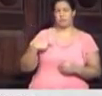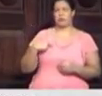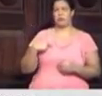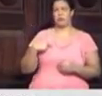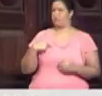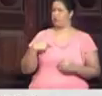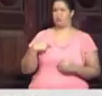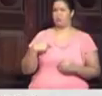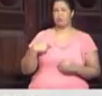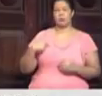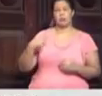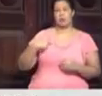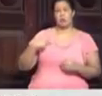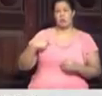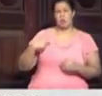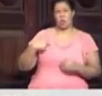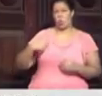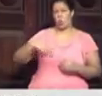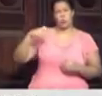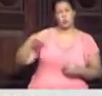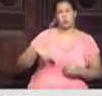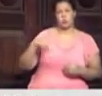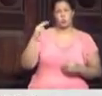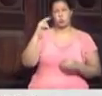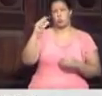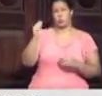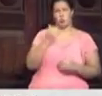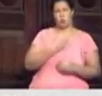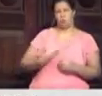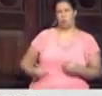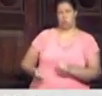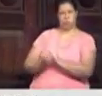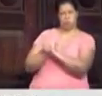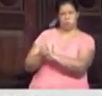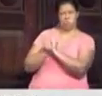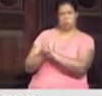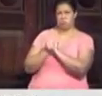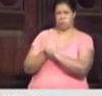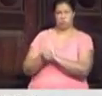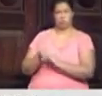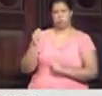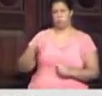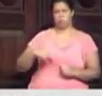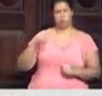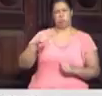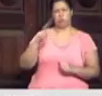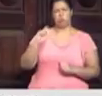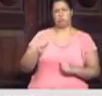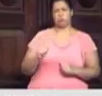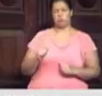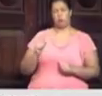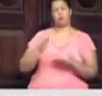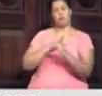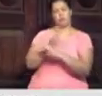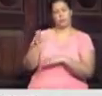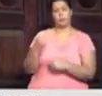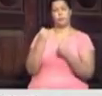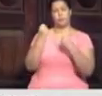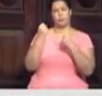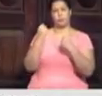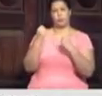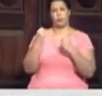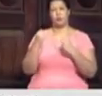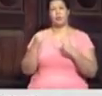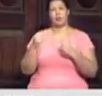independência. Nunca comi em prato de governo nenhum. Fui ao Poder Executivo, servi ao Estado durante um